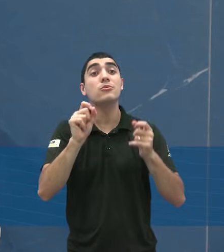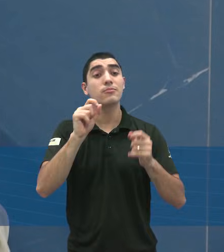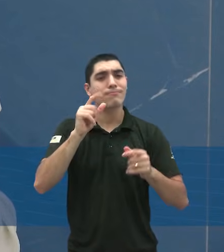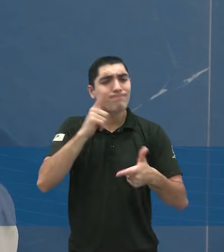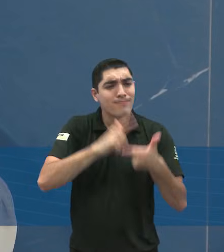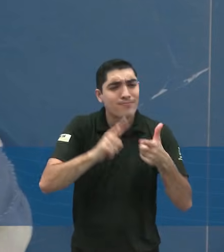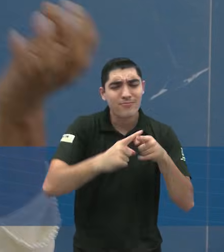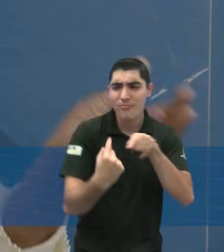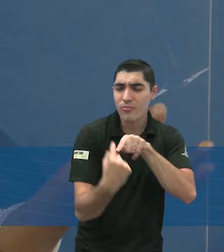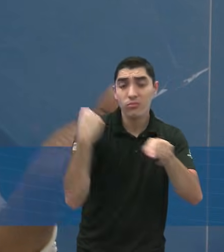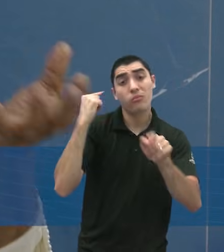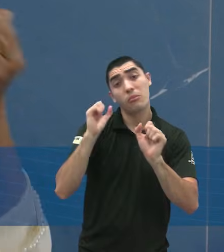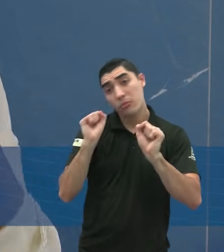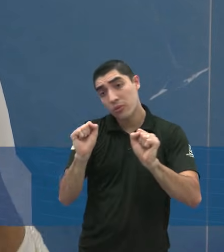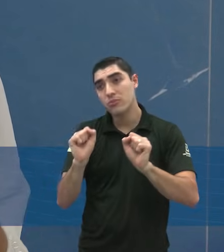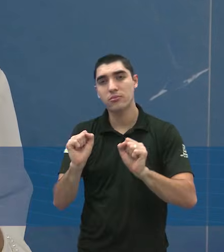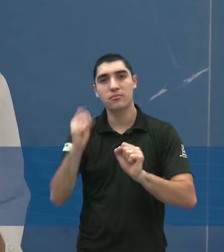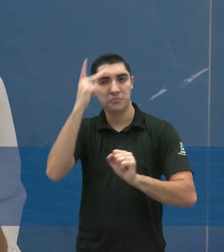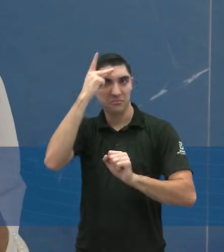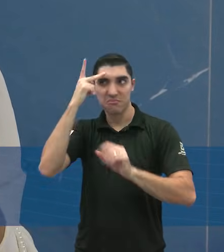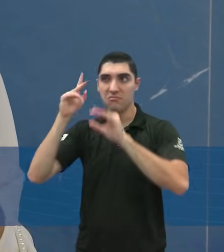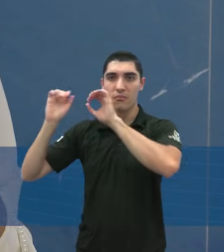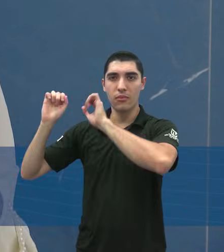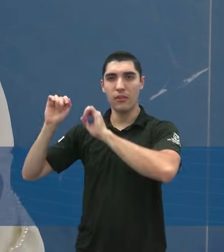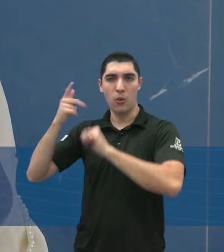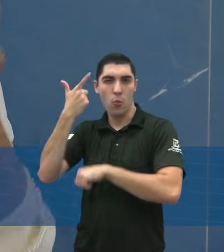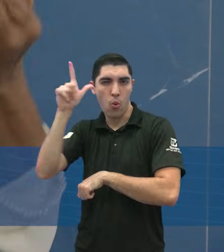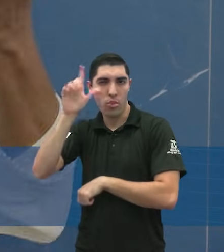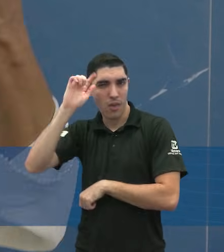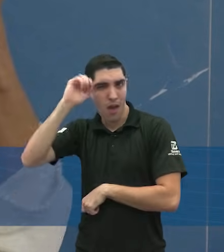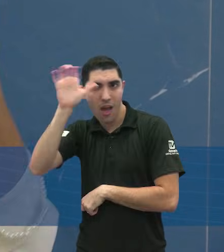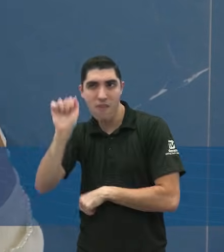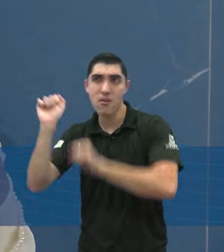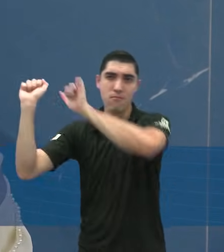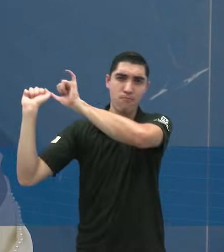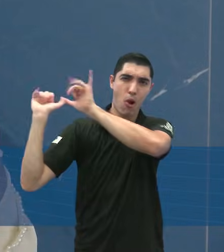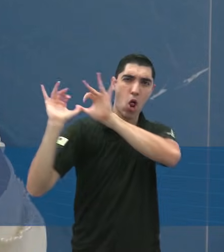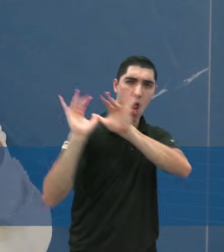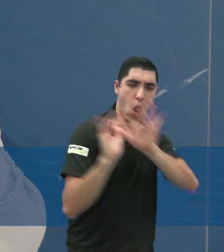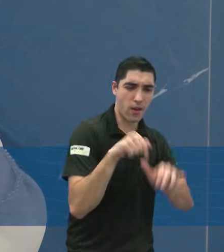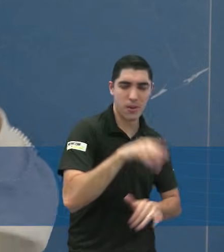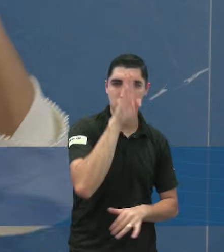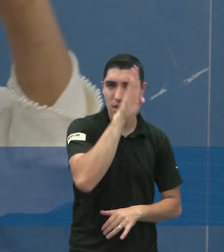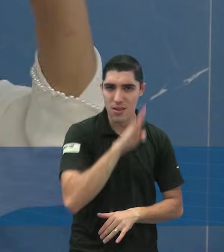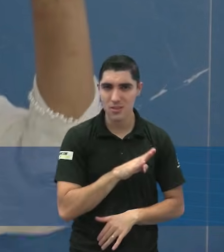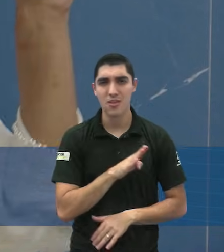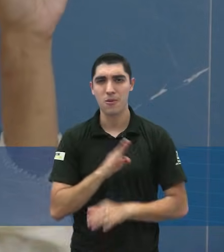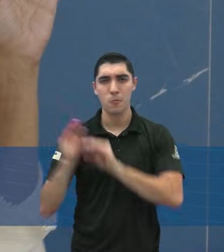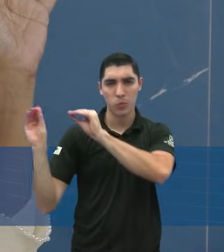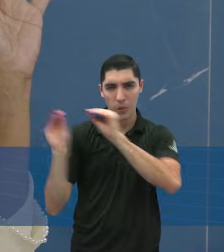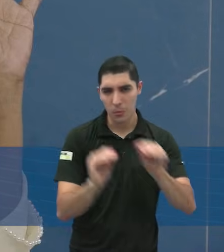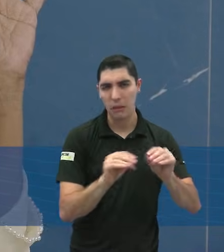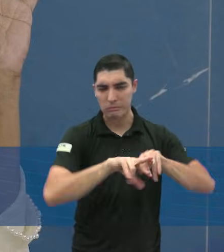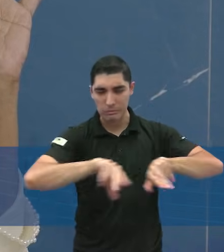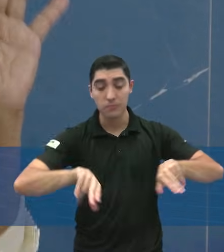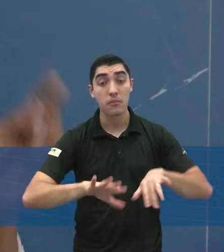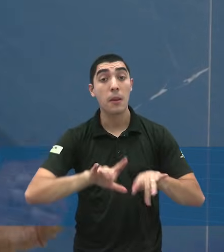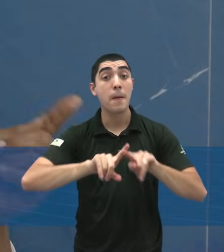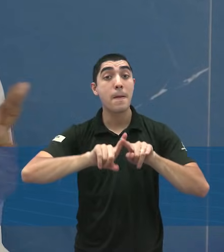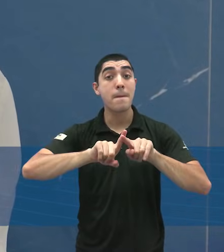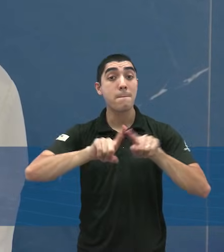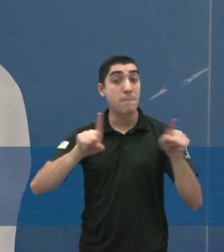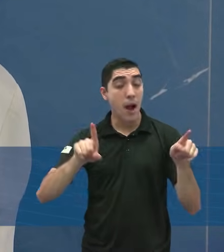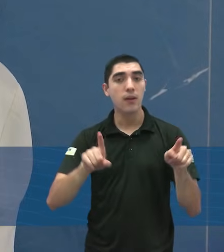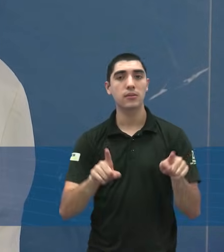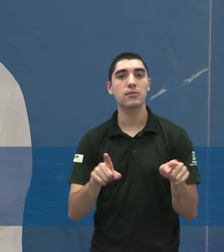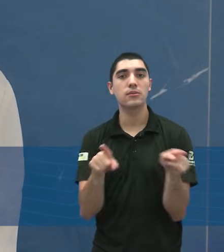que seja da diáspora africana aqui no Brasil. E aí, quando entra na faculdade e consegue ver essas outras possibilidades,